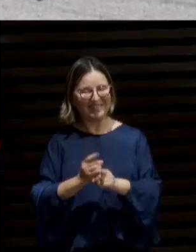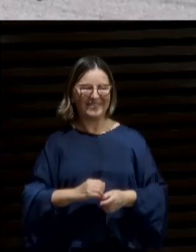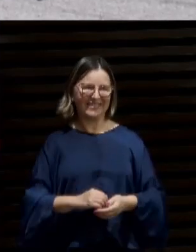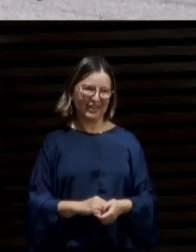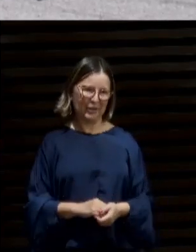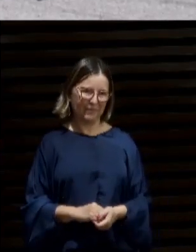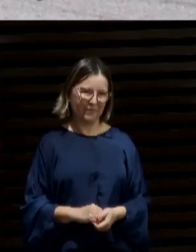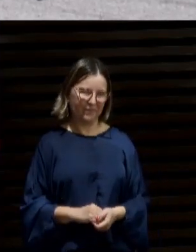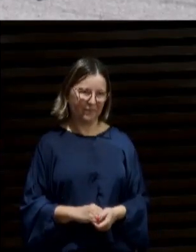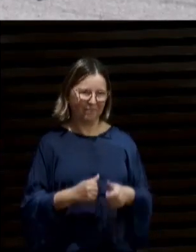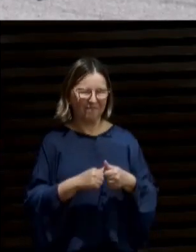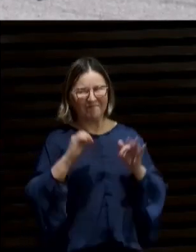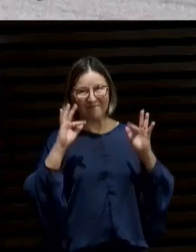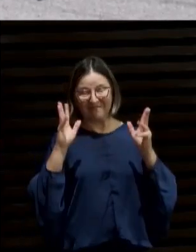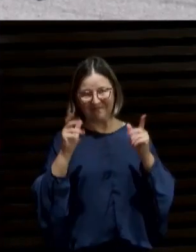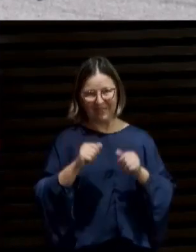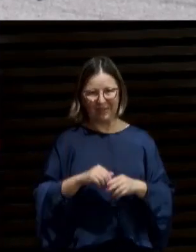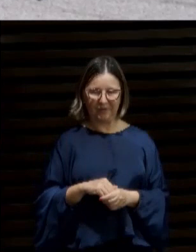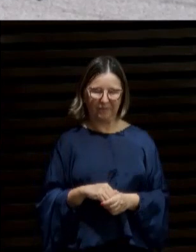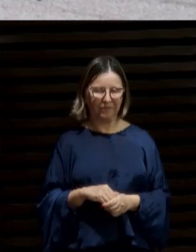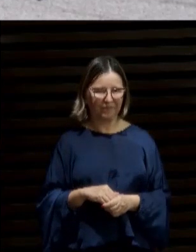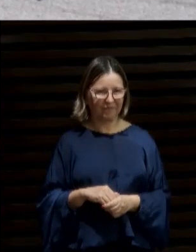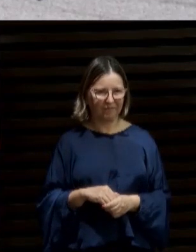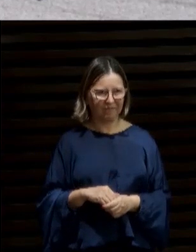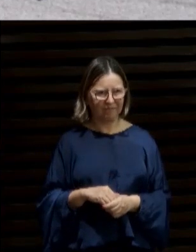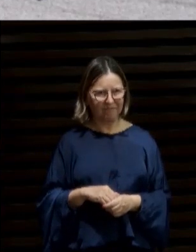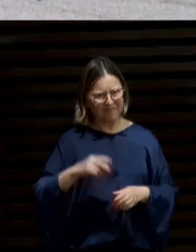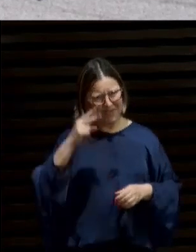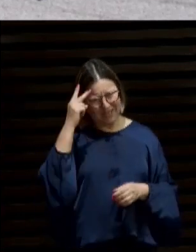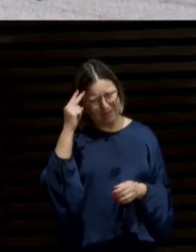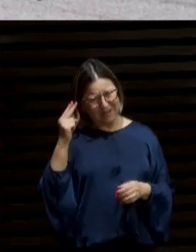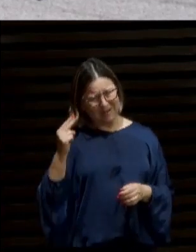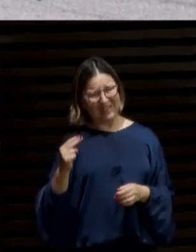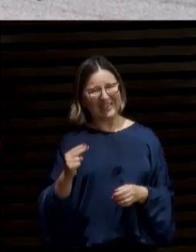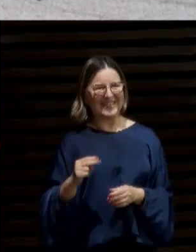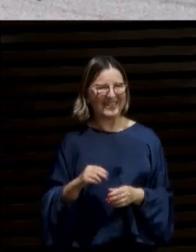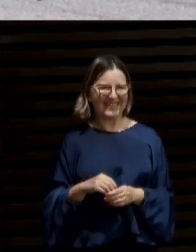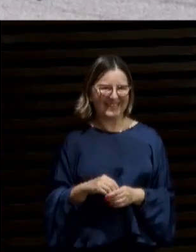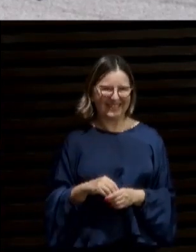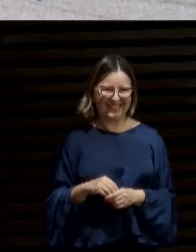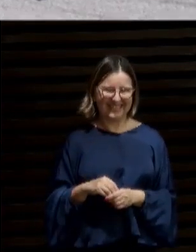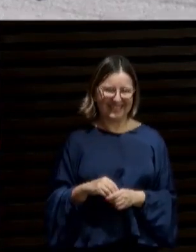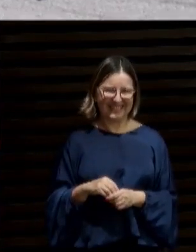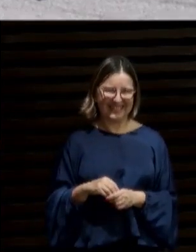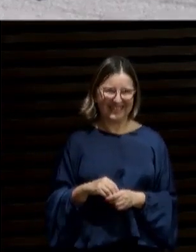Isso é demais. Aquela historinha que é muito boazinha.